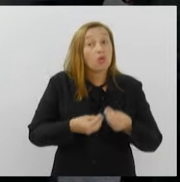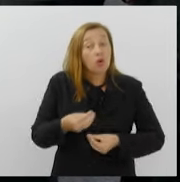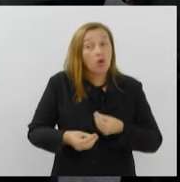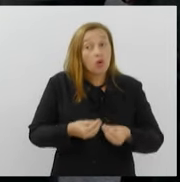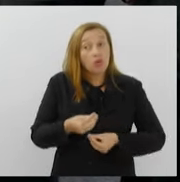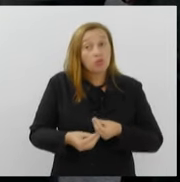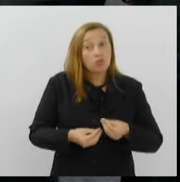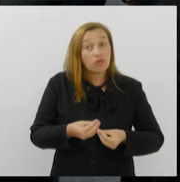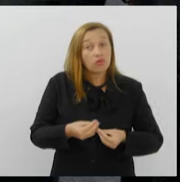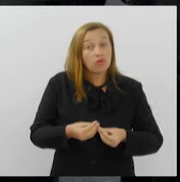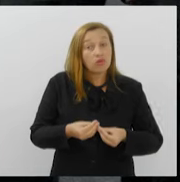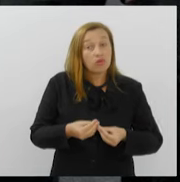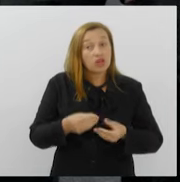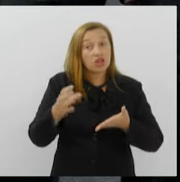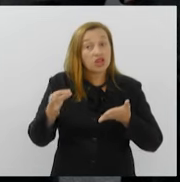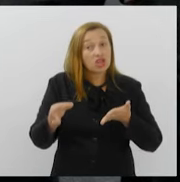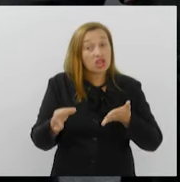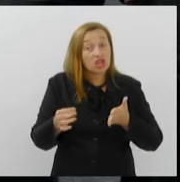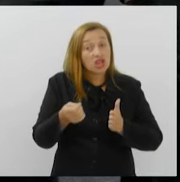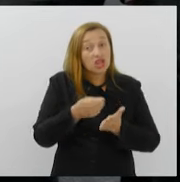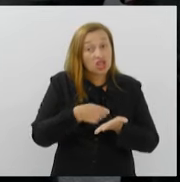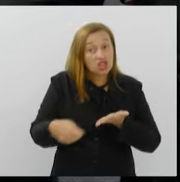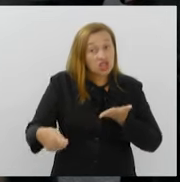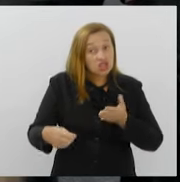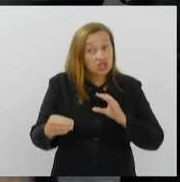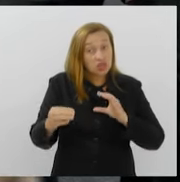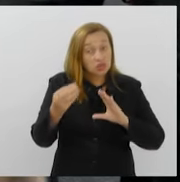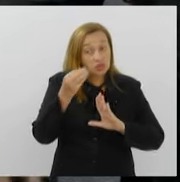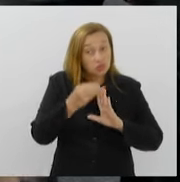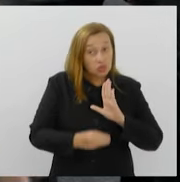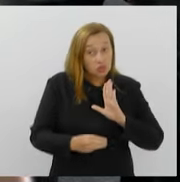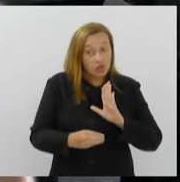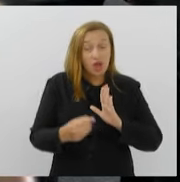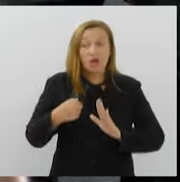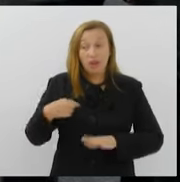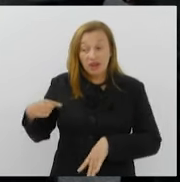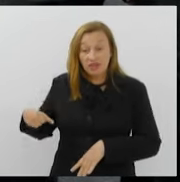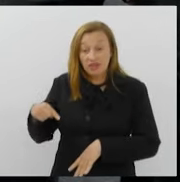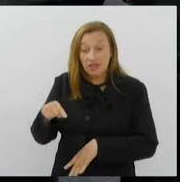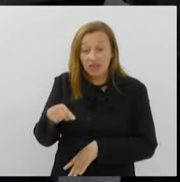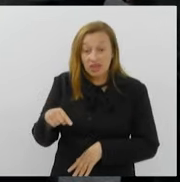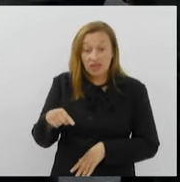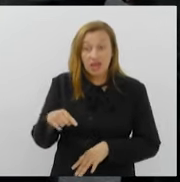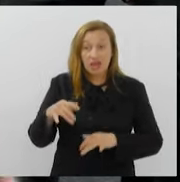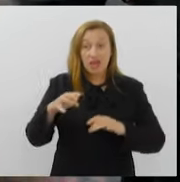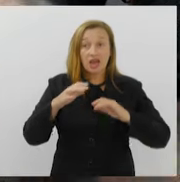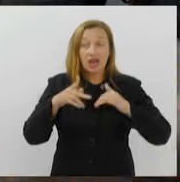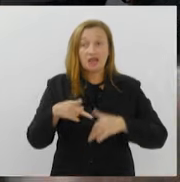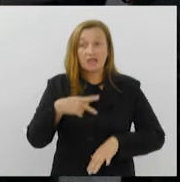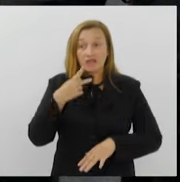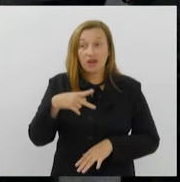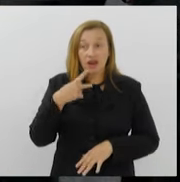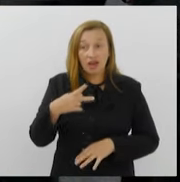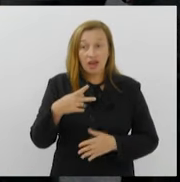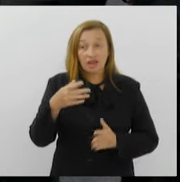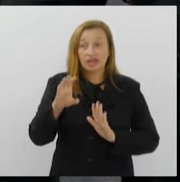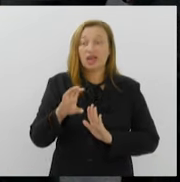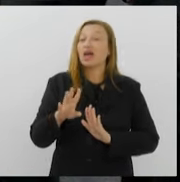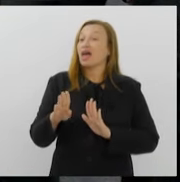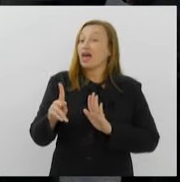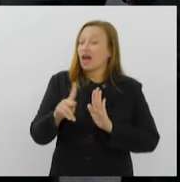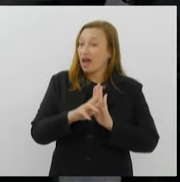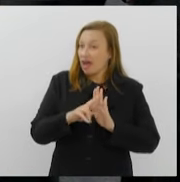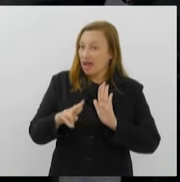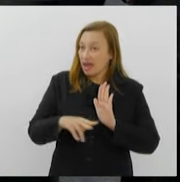ofício. Porque para a gente vir aqui fazer a manifestação, trazendo a baila, em primeiro lugar, o regimento da casa,